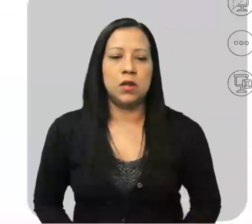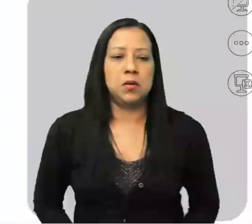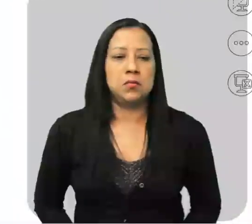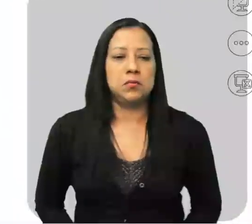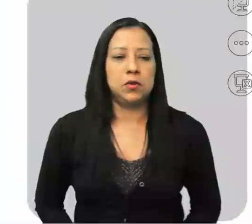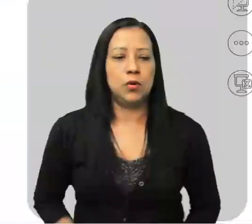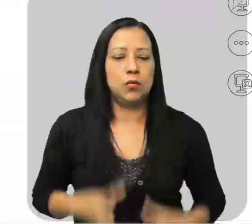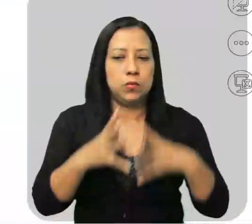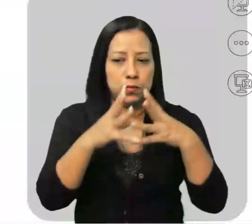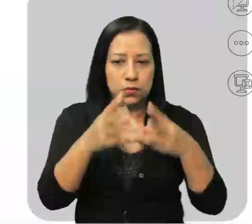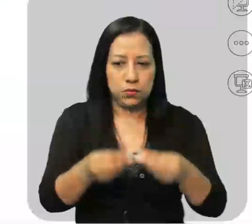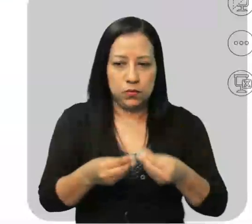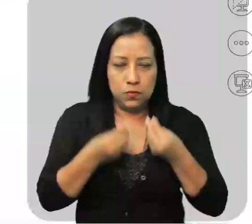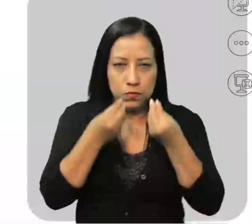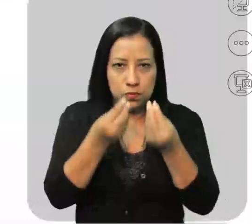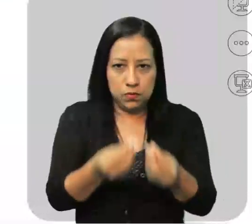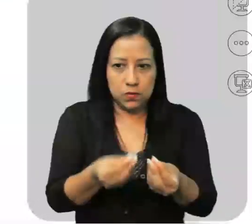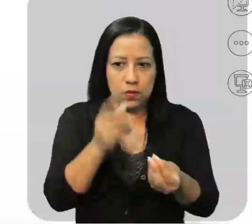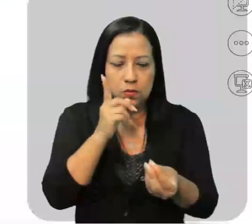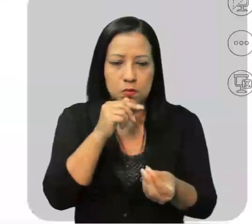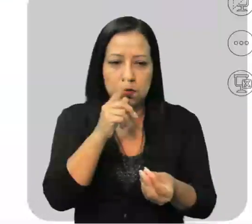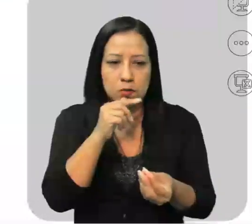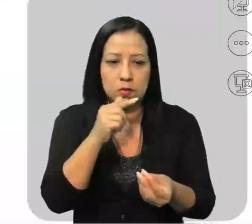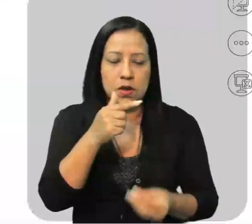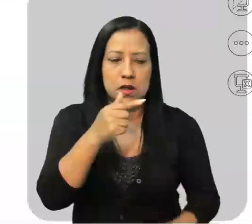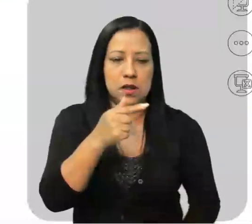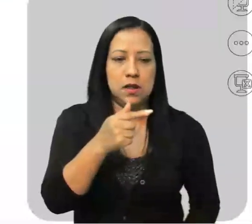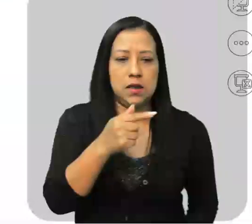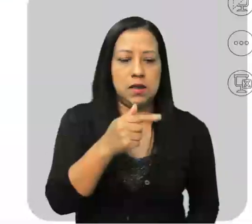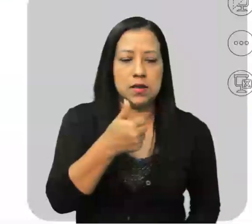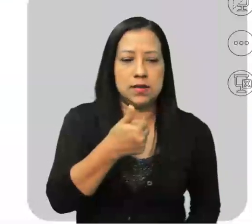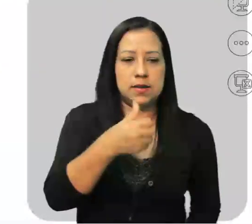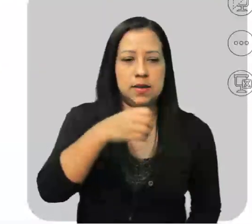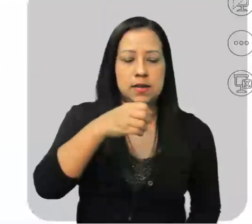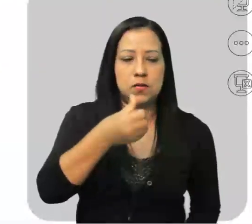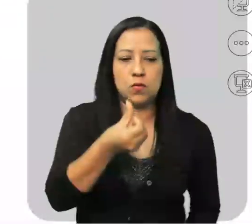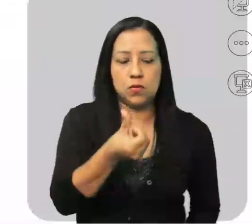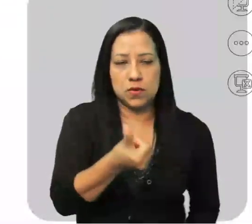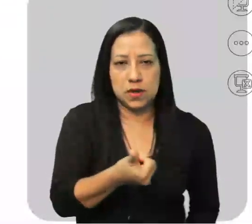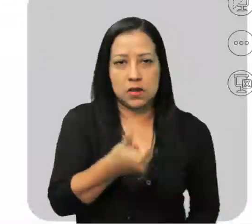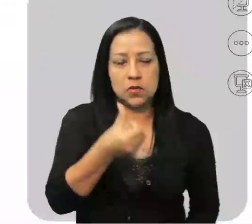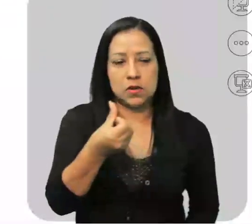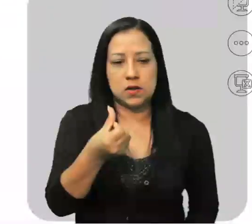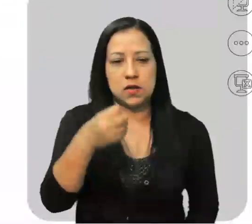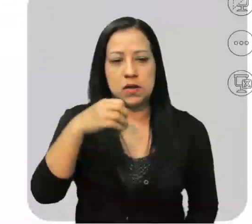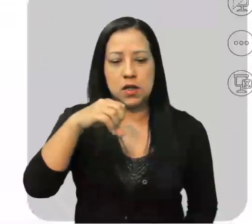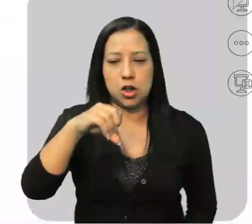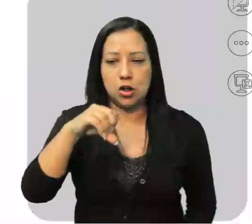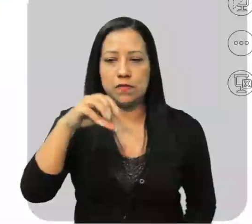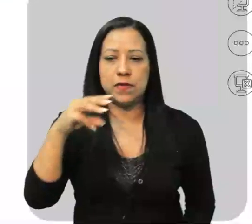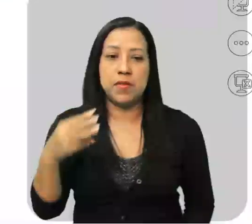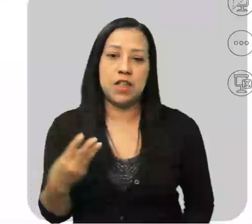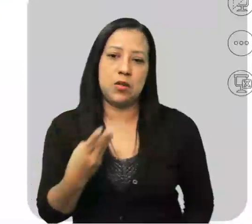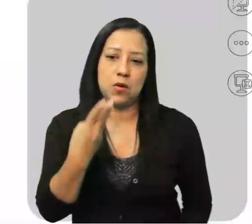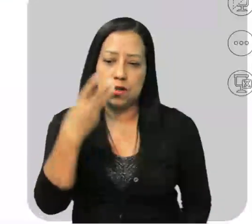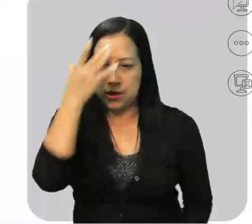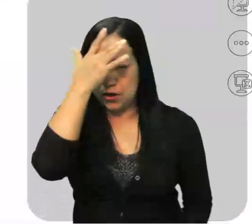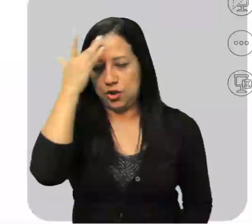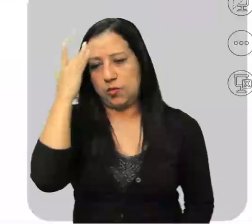80%, a população total atendida foi 169 milhões e a média do Brasil é